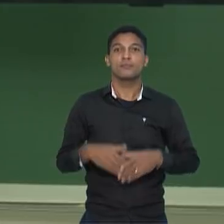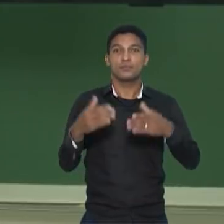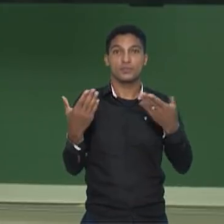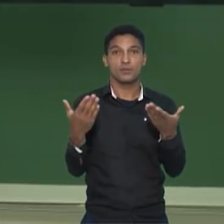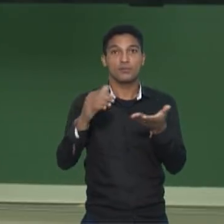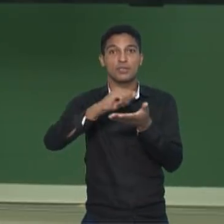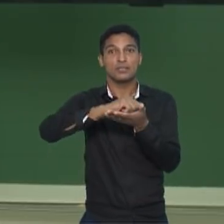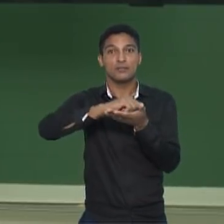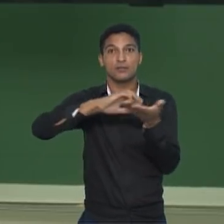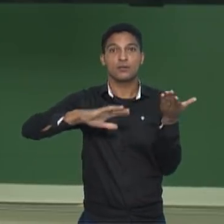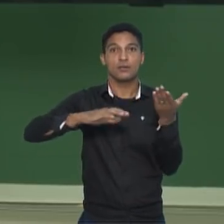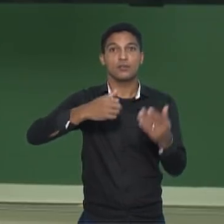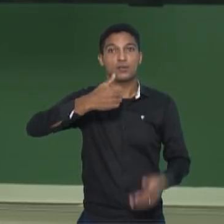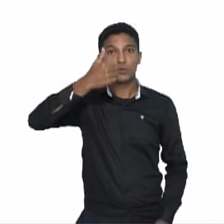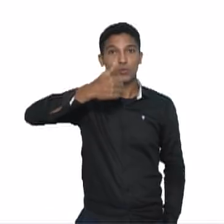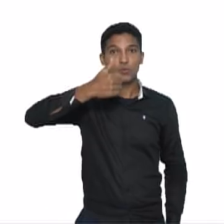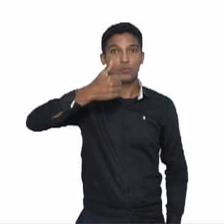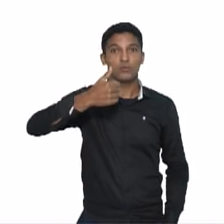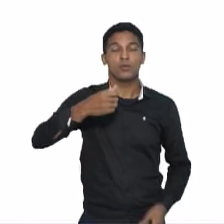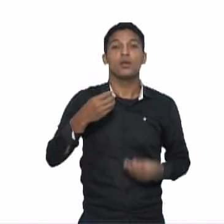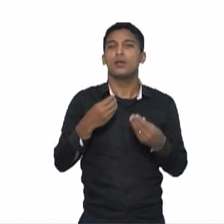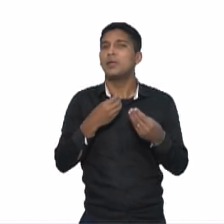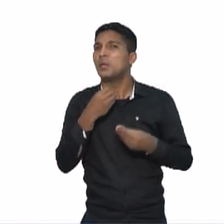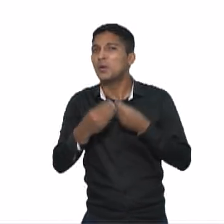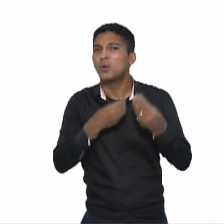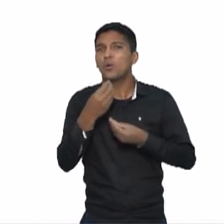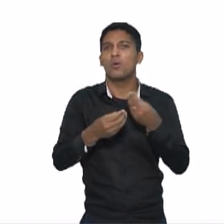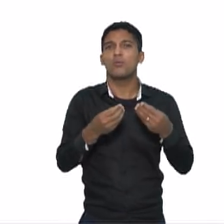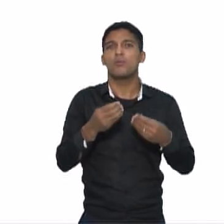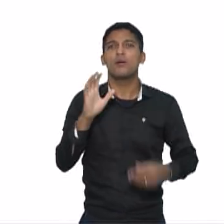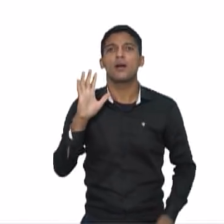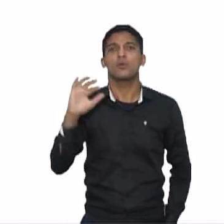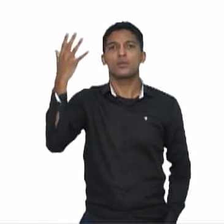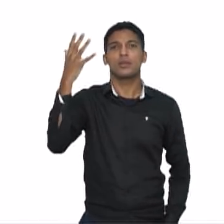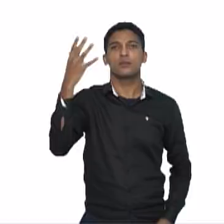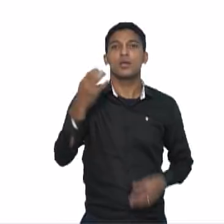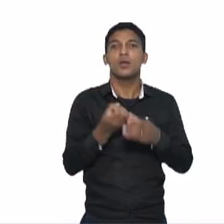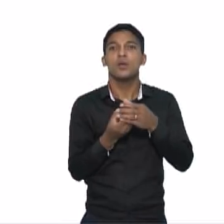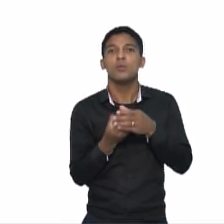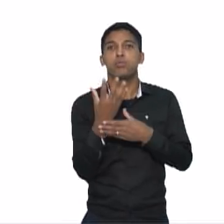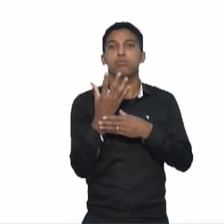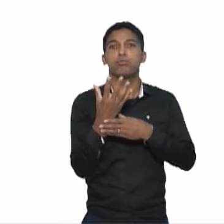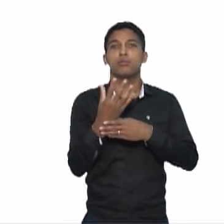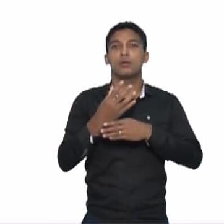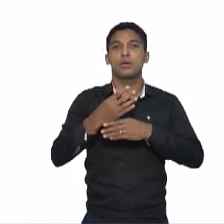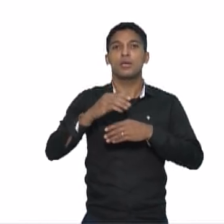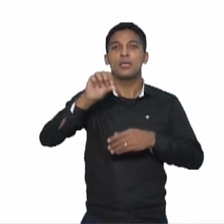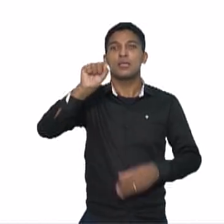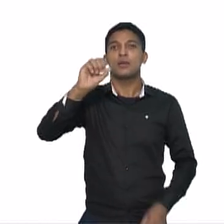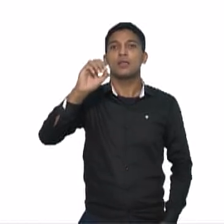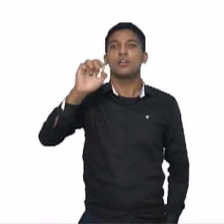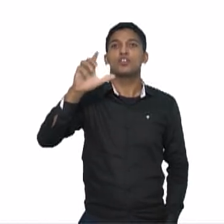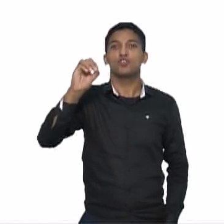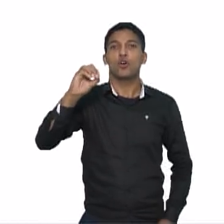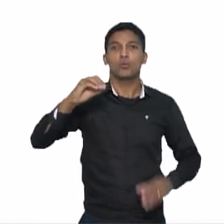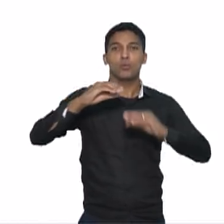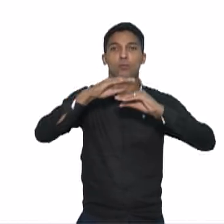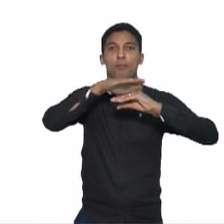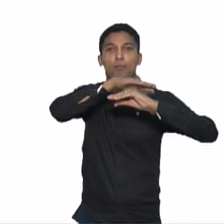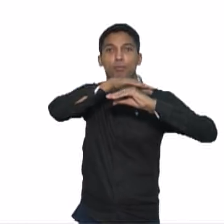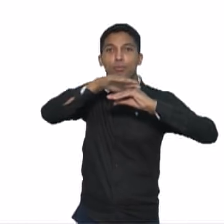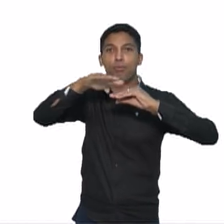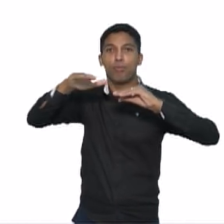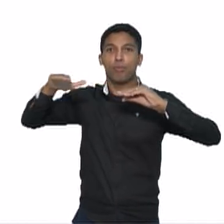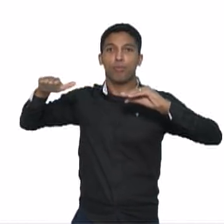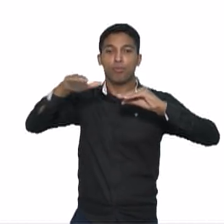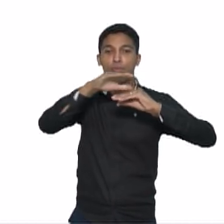Exercício número 1. Como ocorre a formação do solo na superfície terrestre?